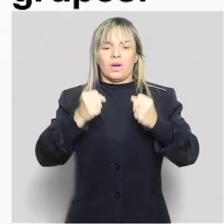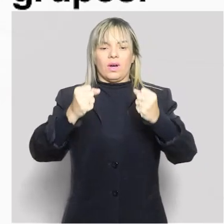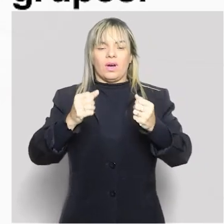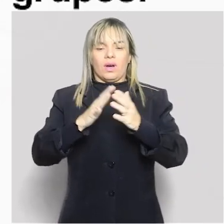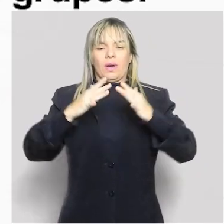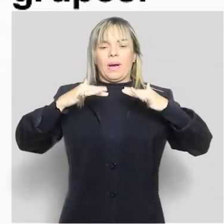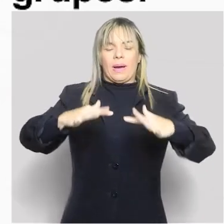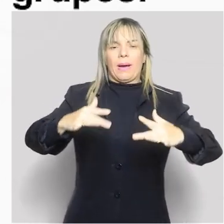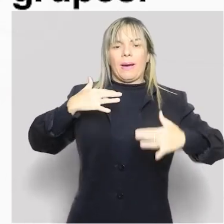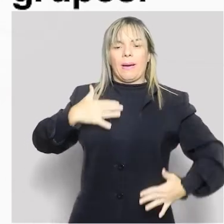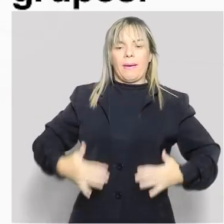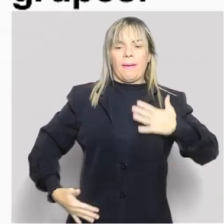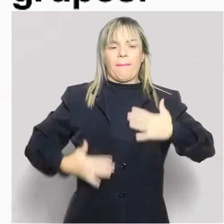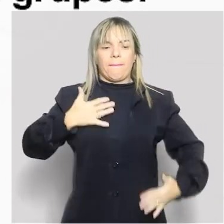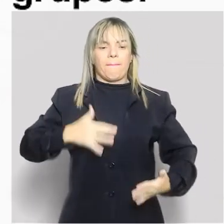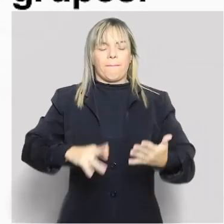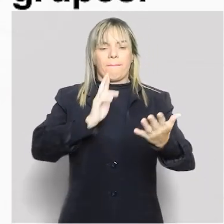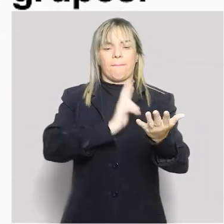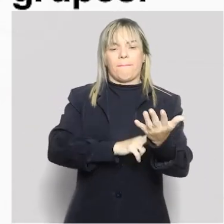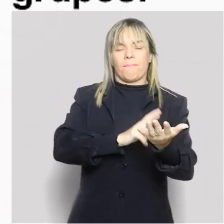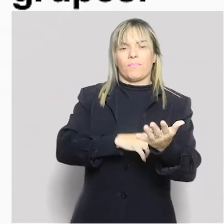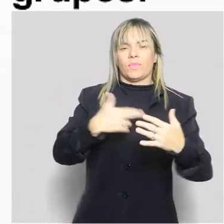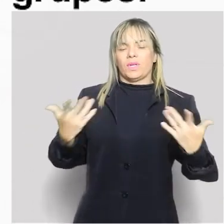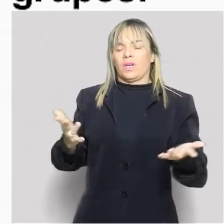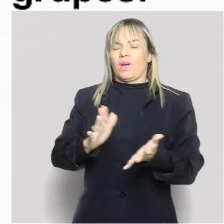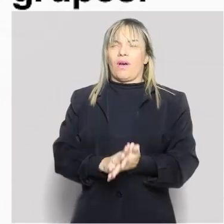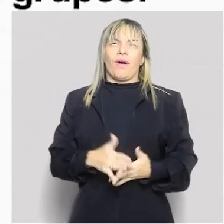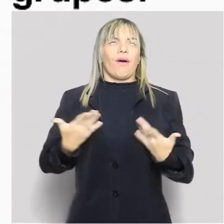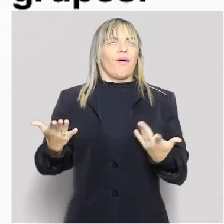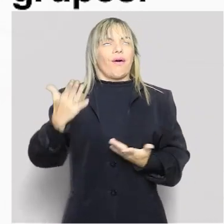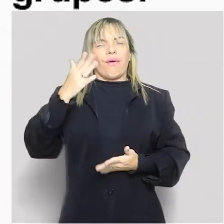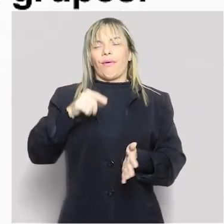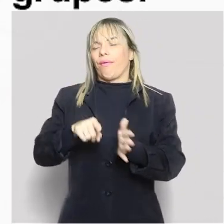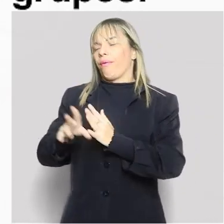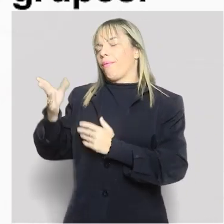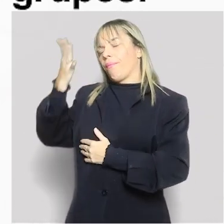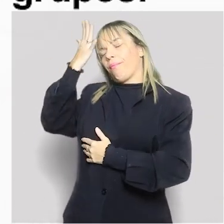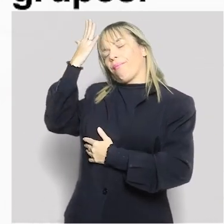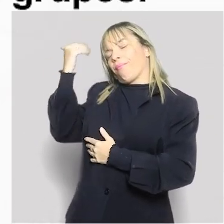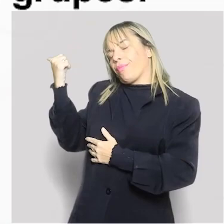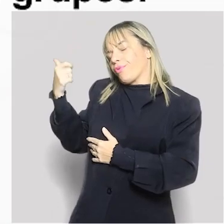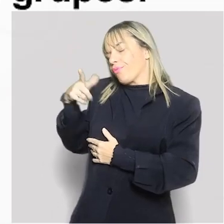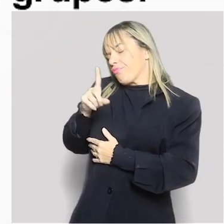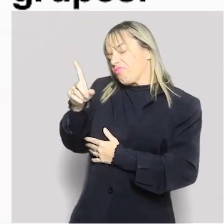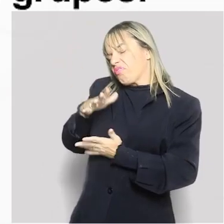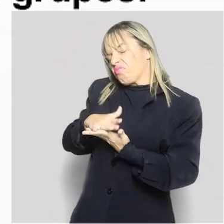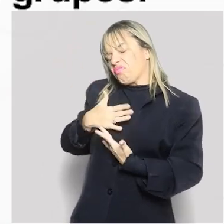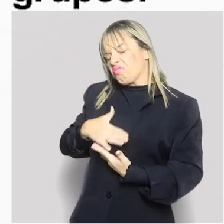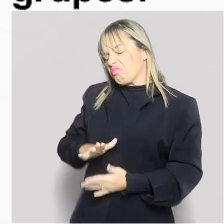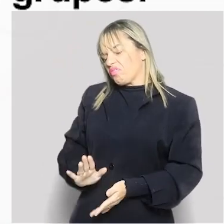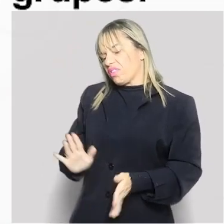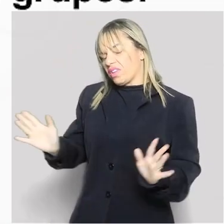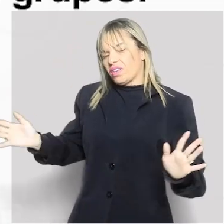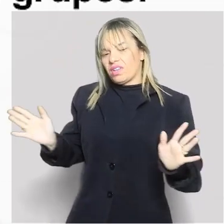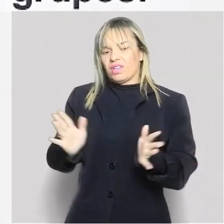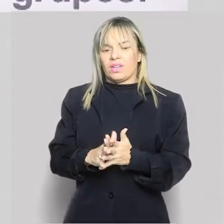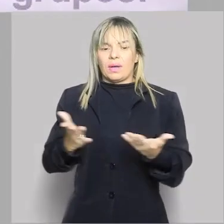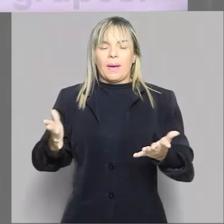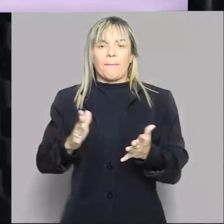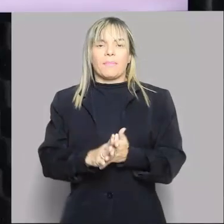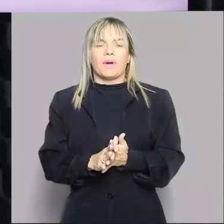movimentos corporais, ritmados. Ah, professor, eu não sei dançar. Não, é o tempo que o teu corpo tem para reproduzir os